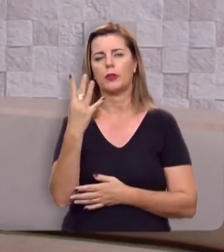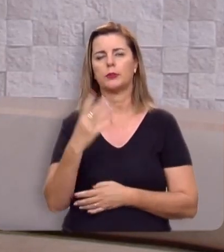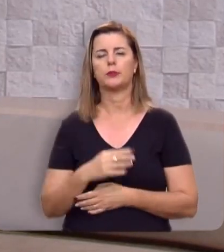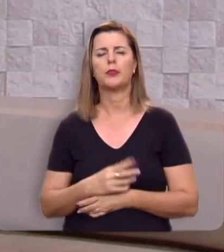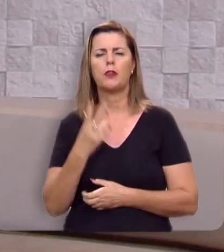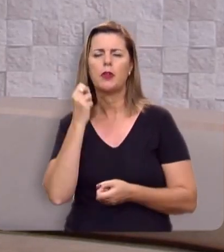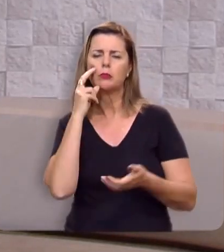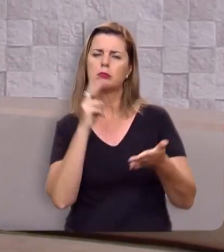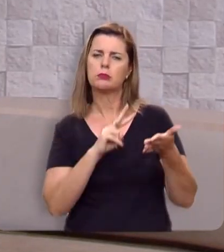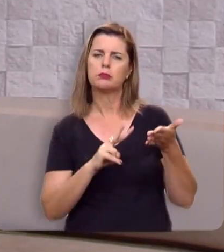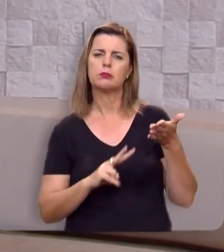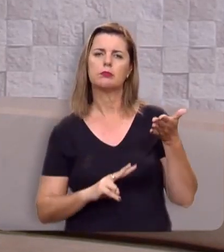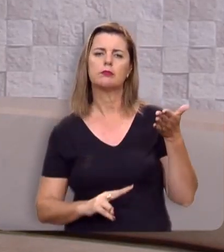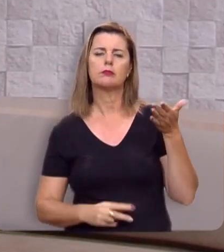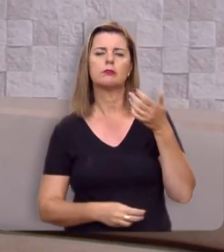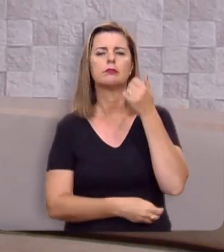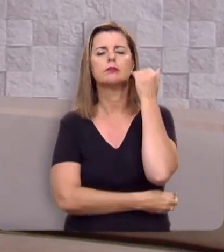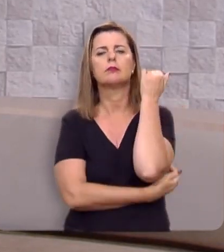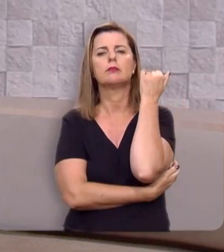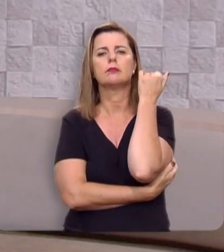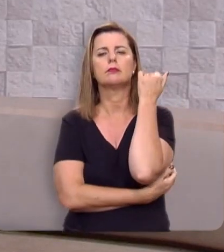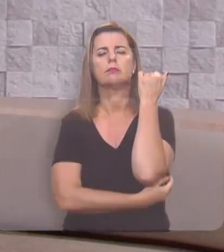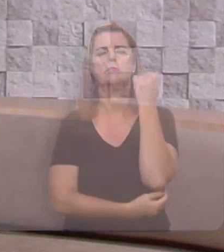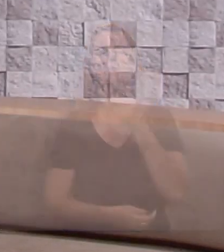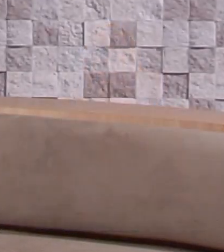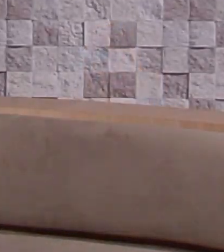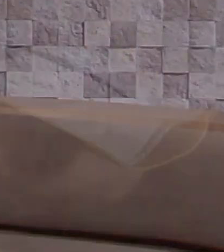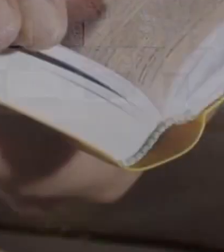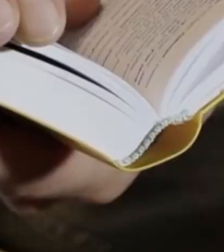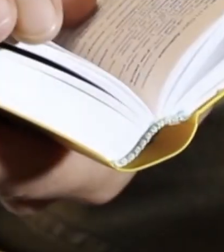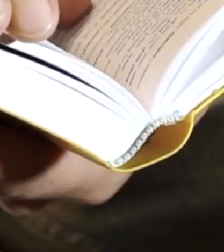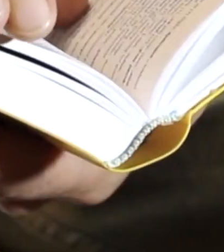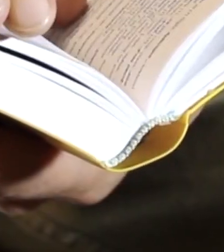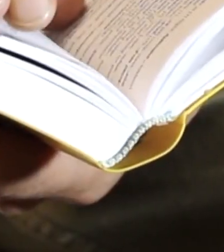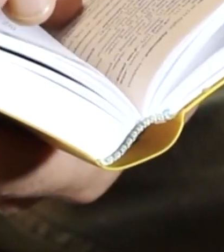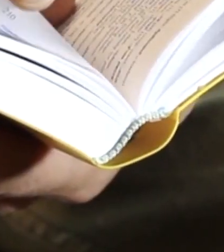44. Vamos ouvir a leitura deste texto.